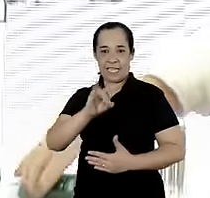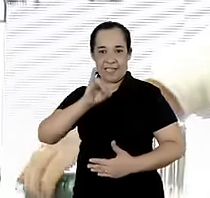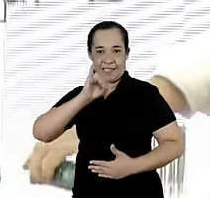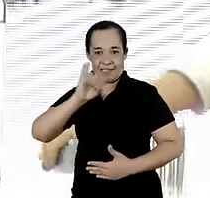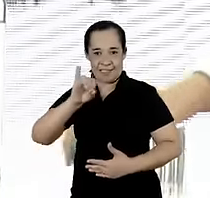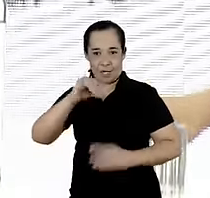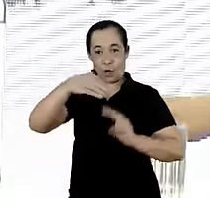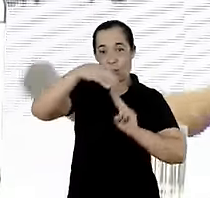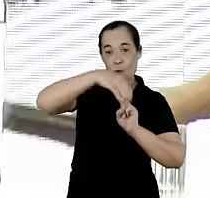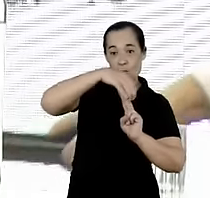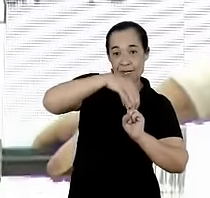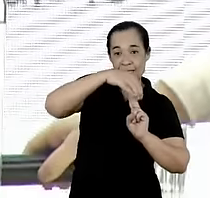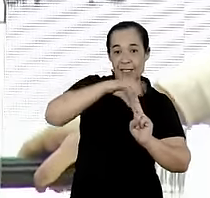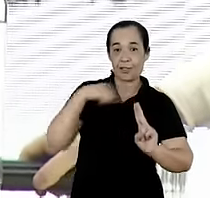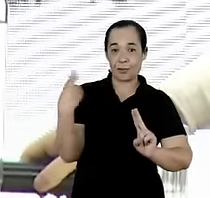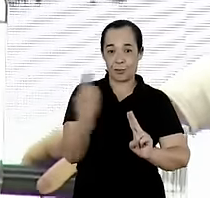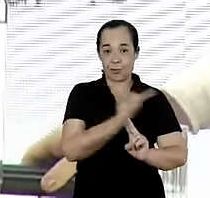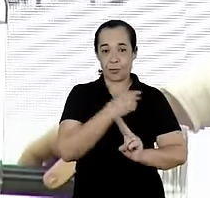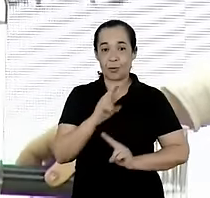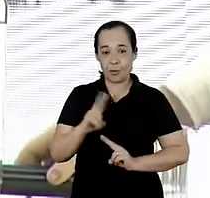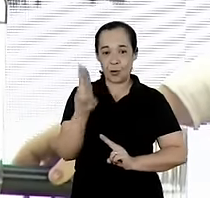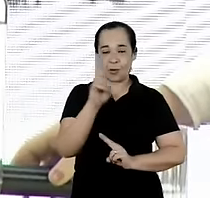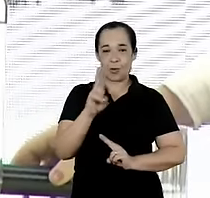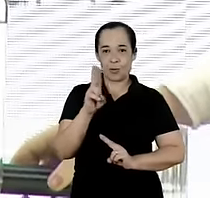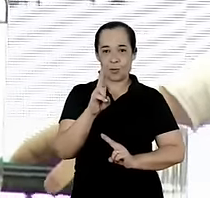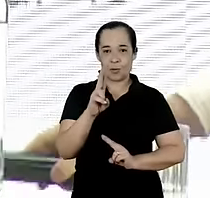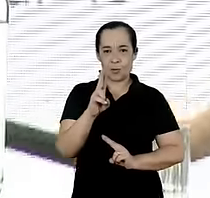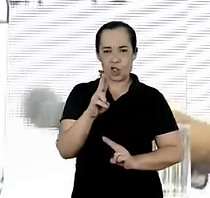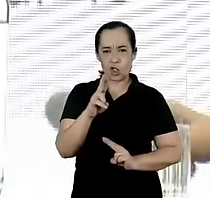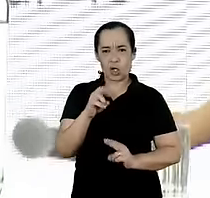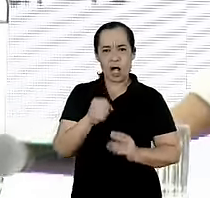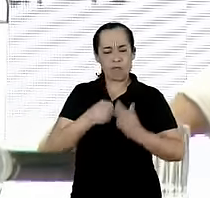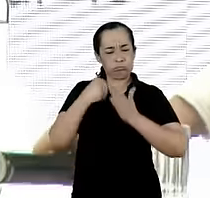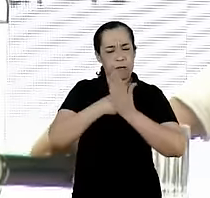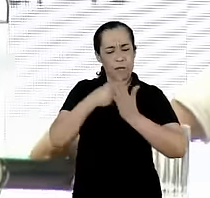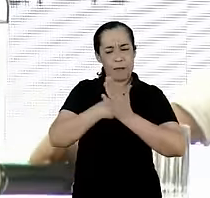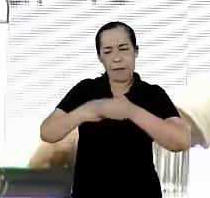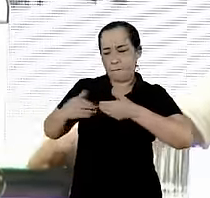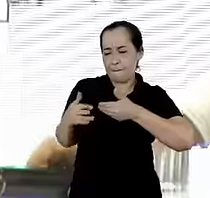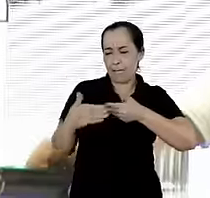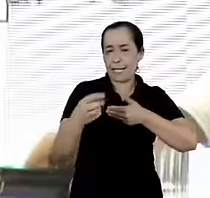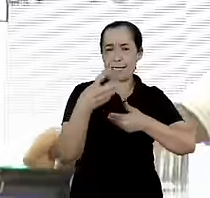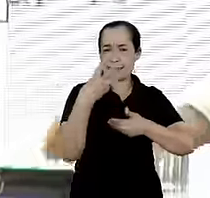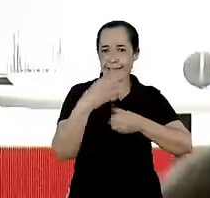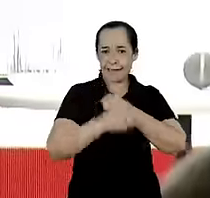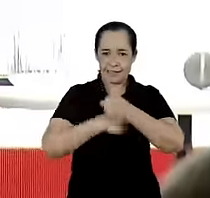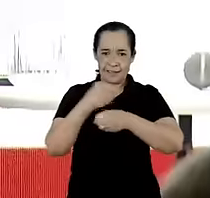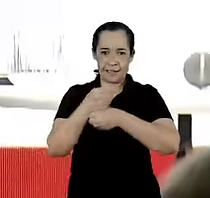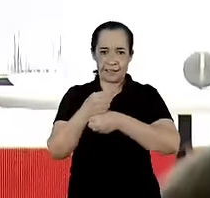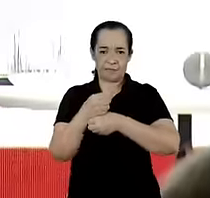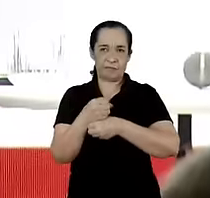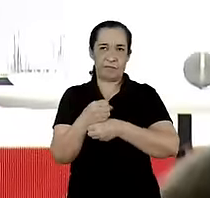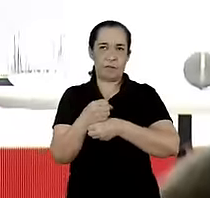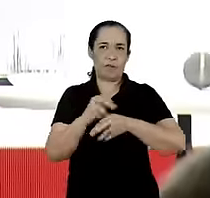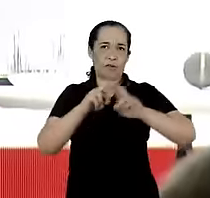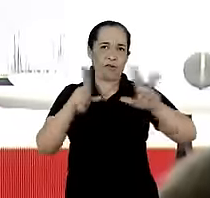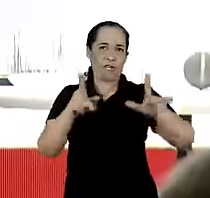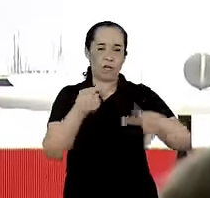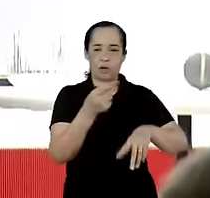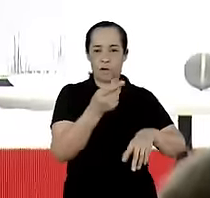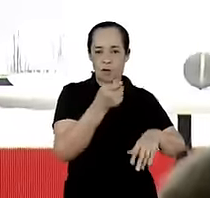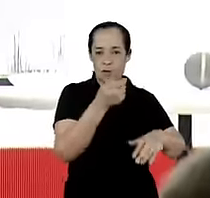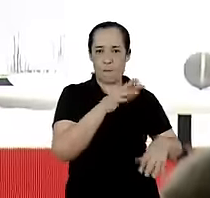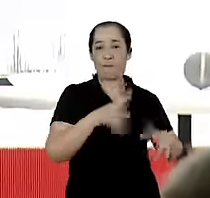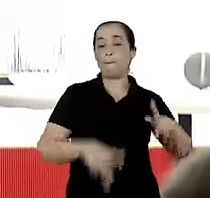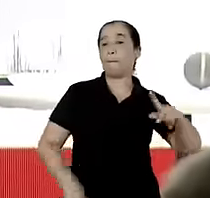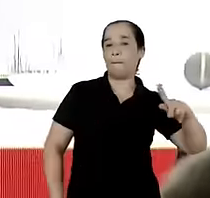grande maratonista eh dos últimos 3 anos na verdade né não tinha um índice com exceção do índice de crédito privado mas nenhum ativo de risco seja